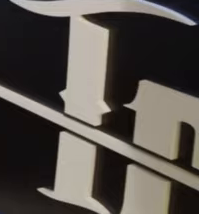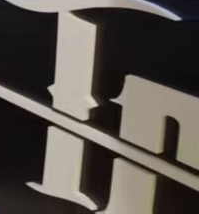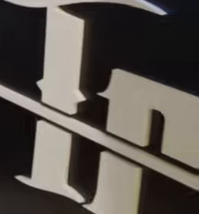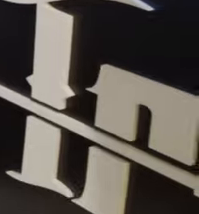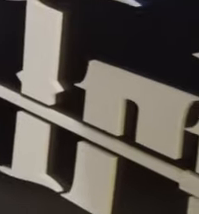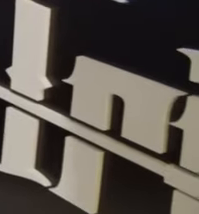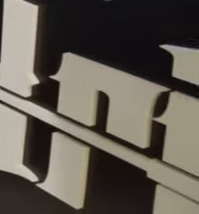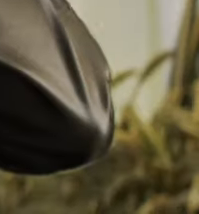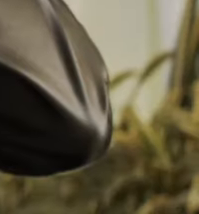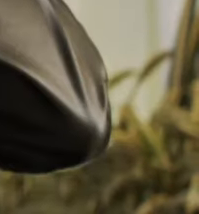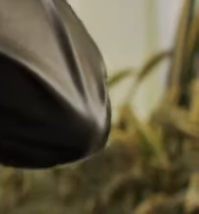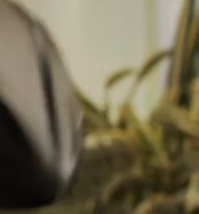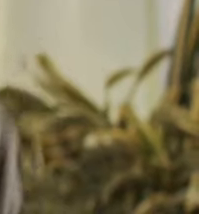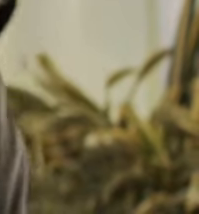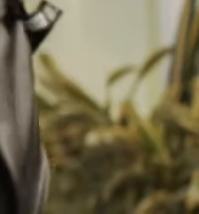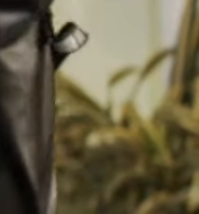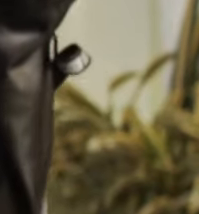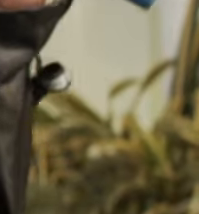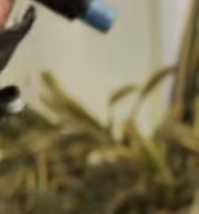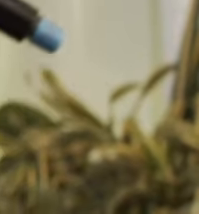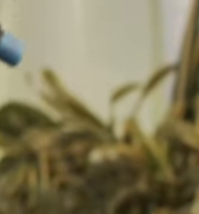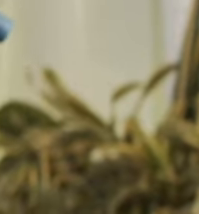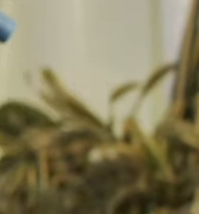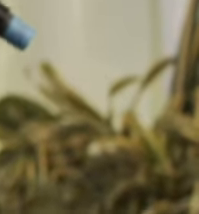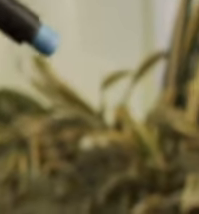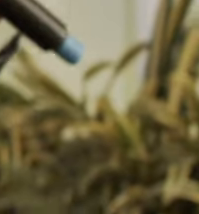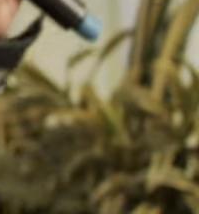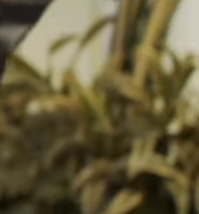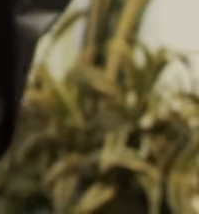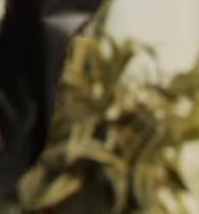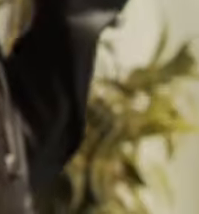Um abraço, é nós, tamo junto, abraço, parceiro. Meu irmão. E bora, bora.